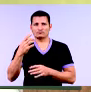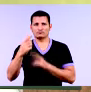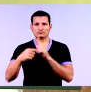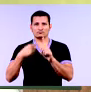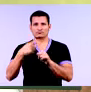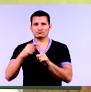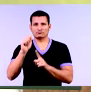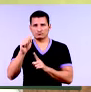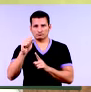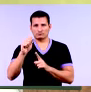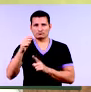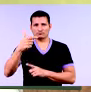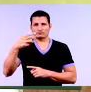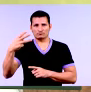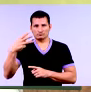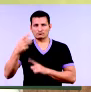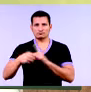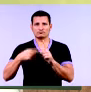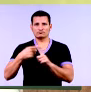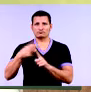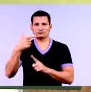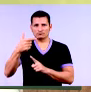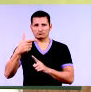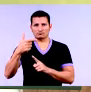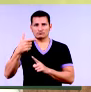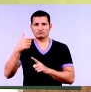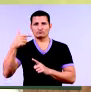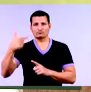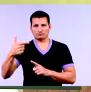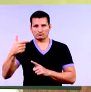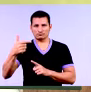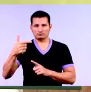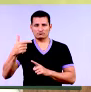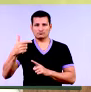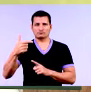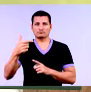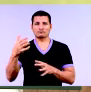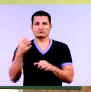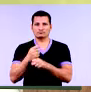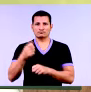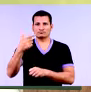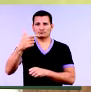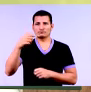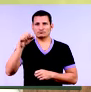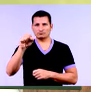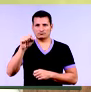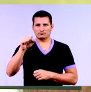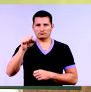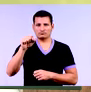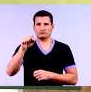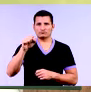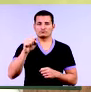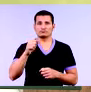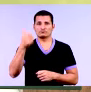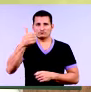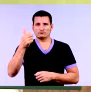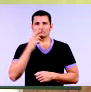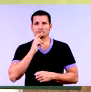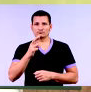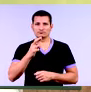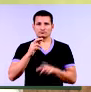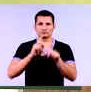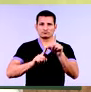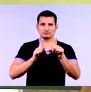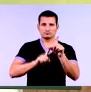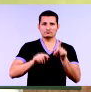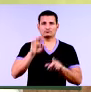e mais B, que é 2. Ficou 25, aí mais 3, 28. Então, totalizou 28, primeira resposta. A letra B,